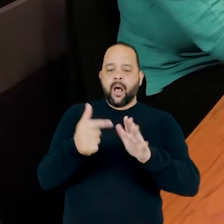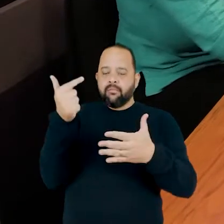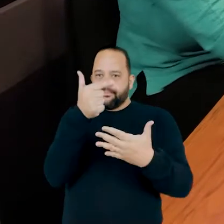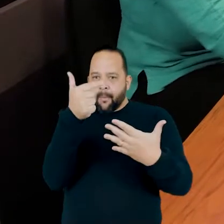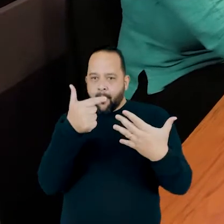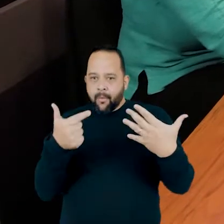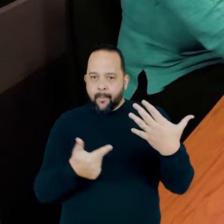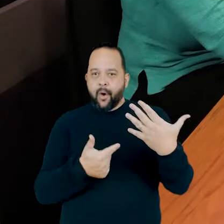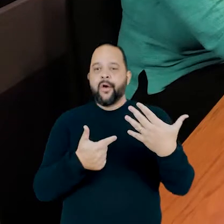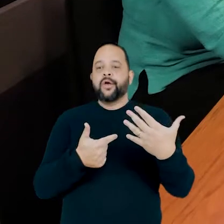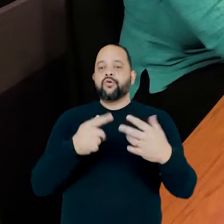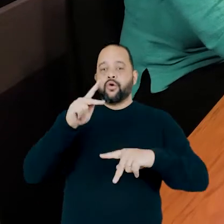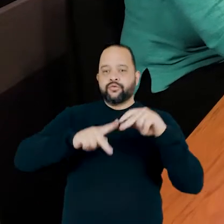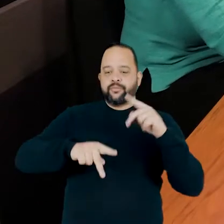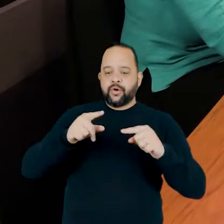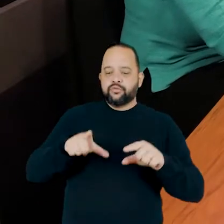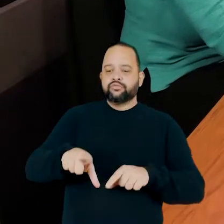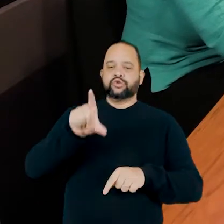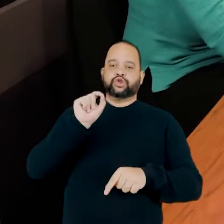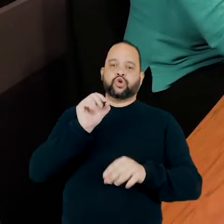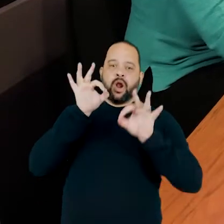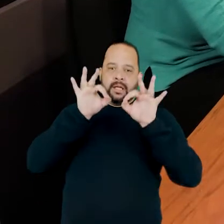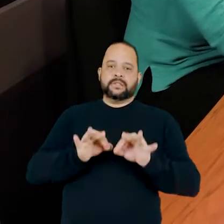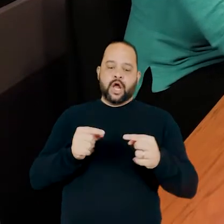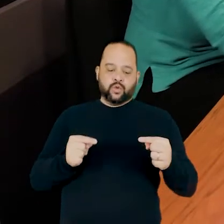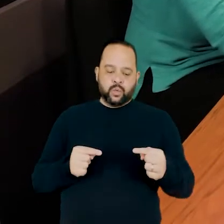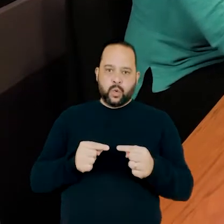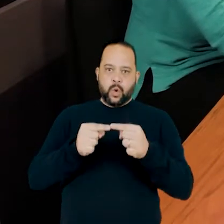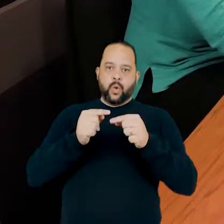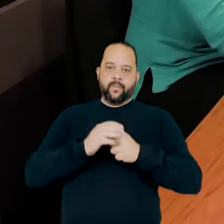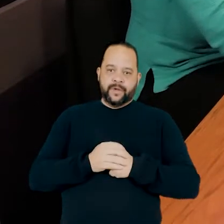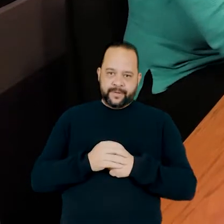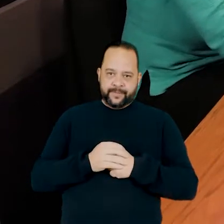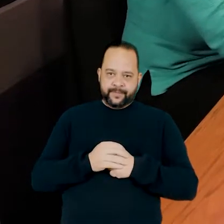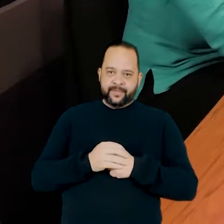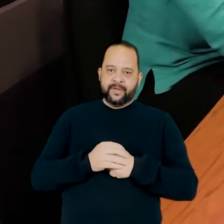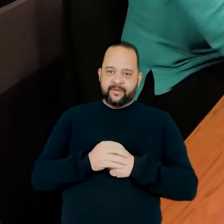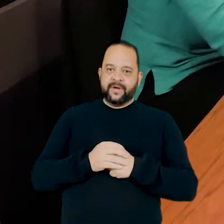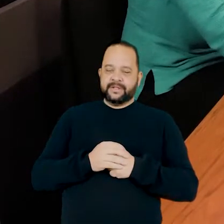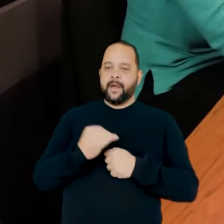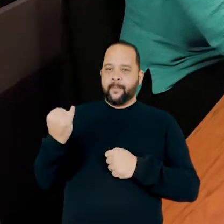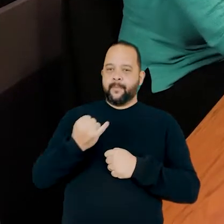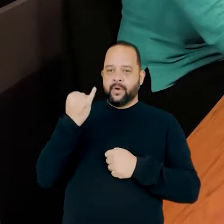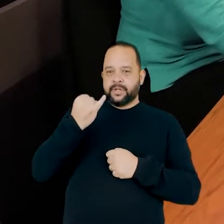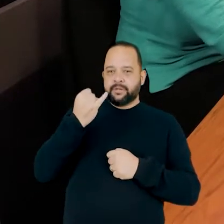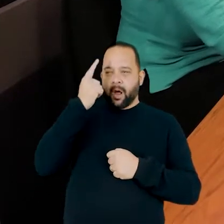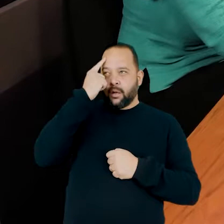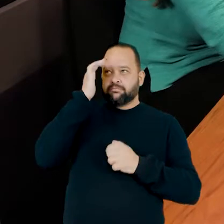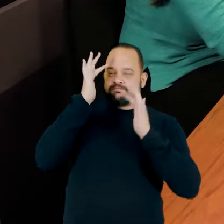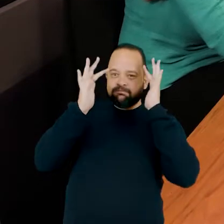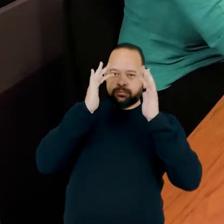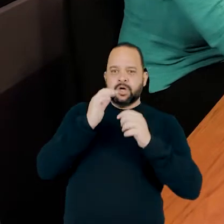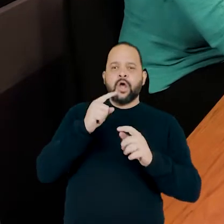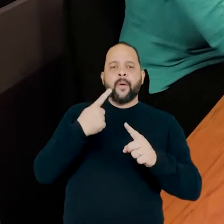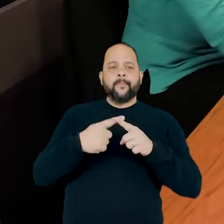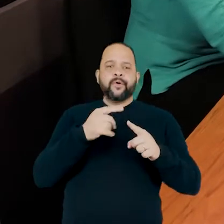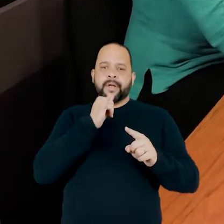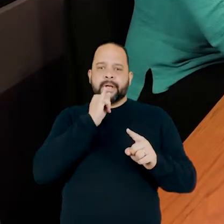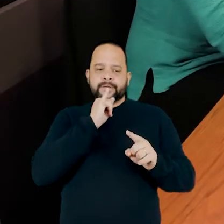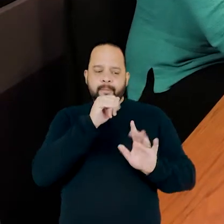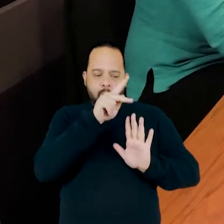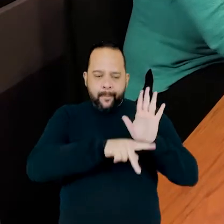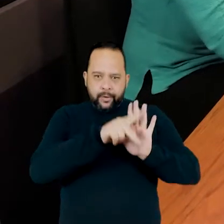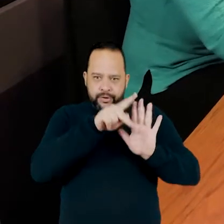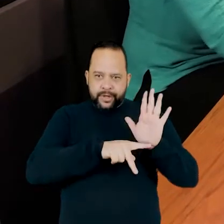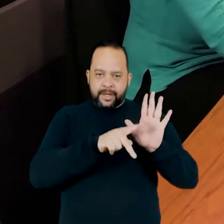dos nossos produtos escolher. Qual que realmente vai atender o sonho dele. Porque, né? Você pega qualquer projeto de